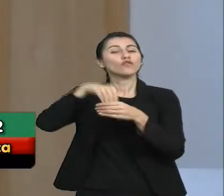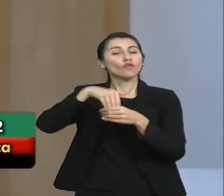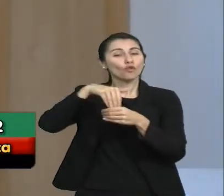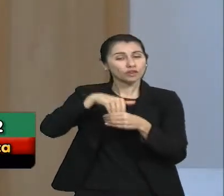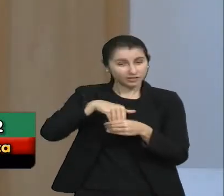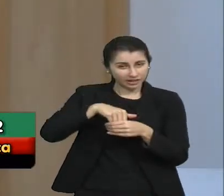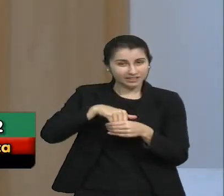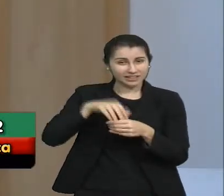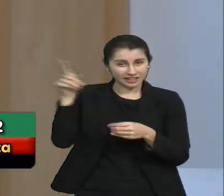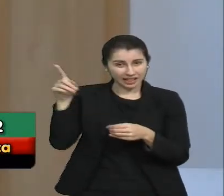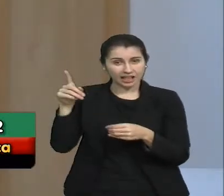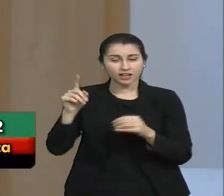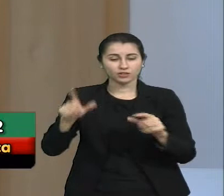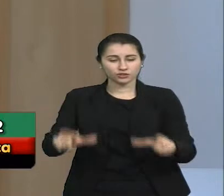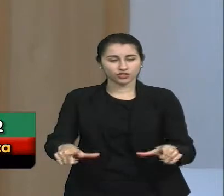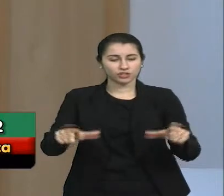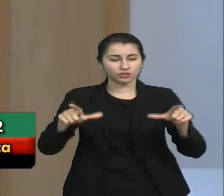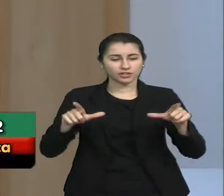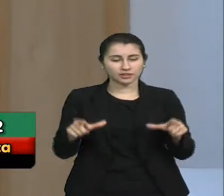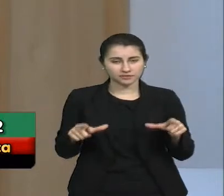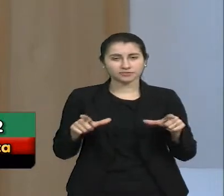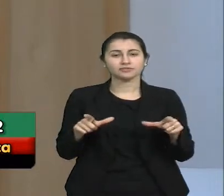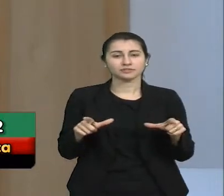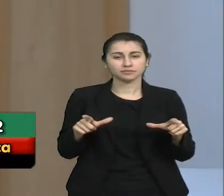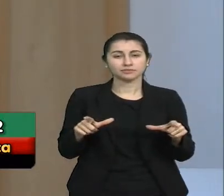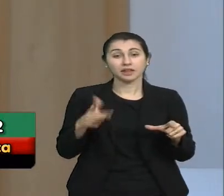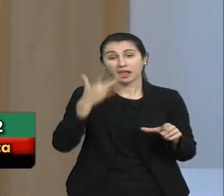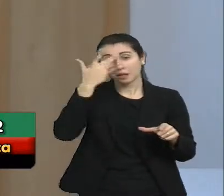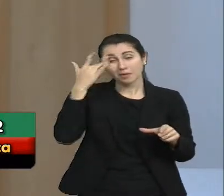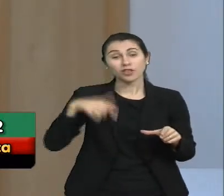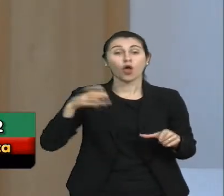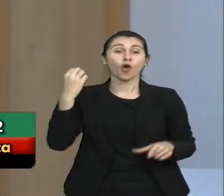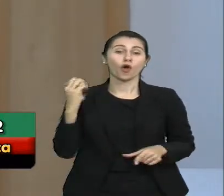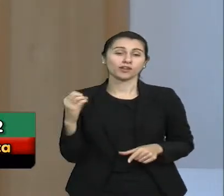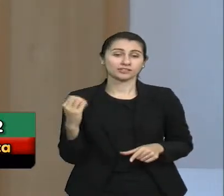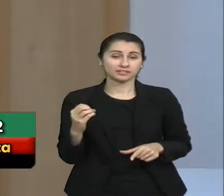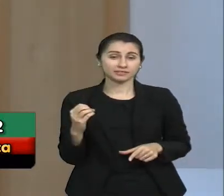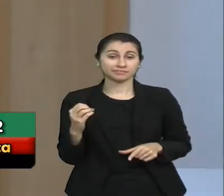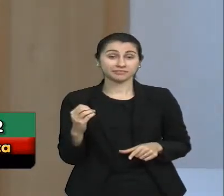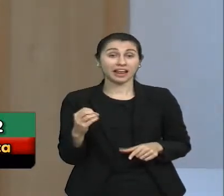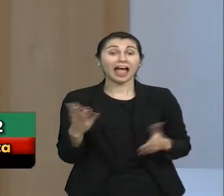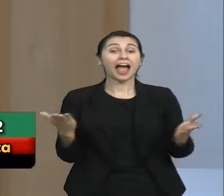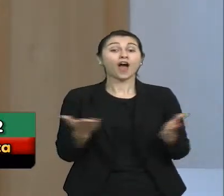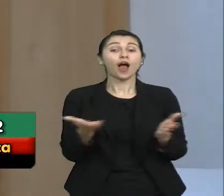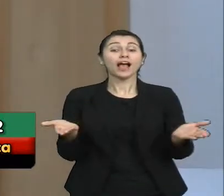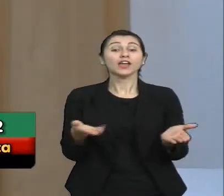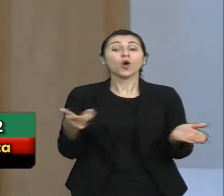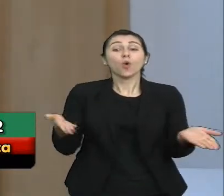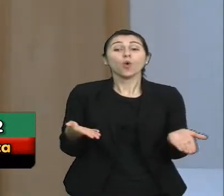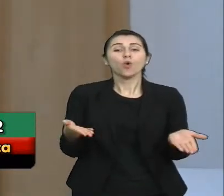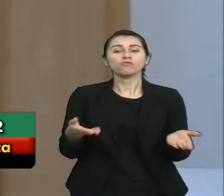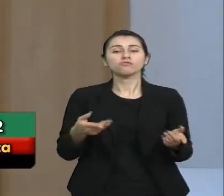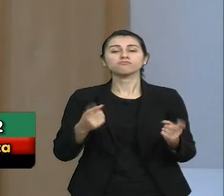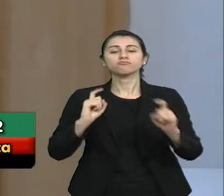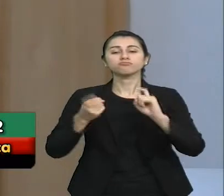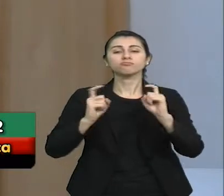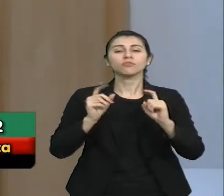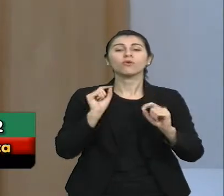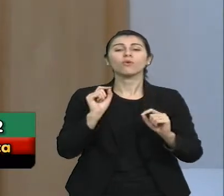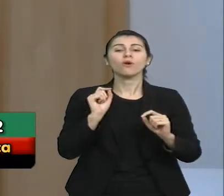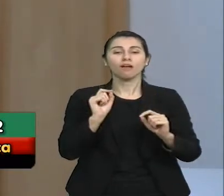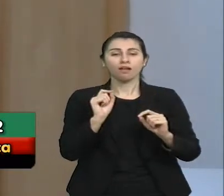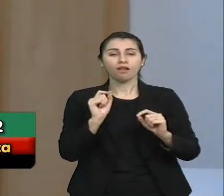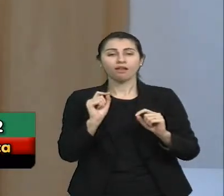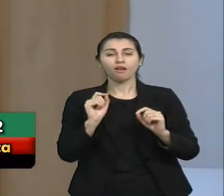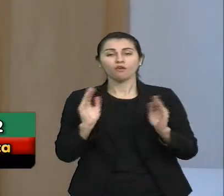cidadão osasquense para Bolsonaro e quem está aqui debatendo o fórum interreligioso.